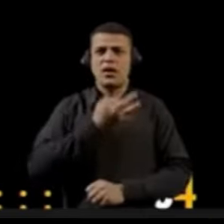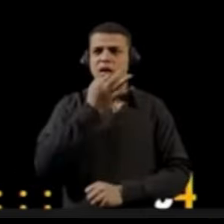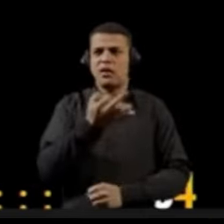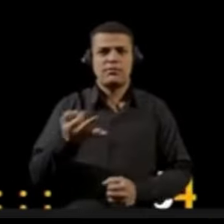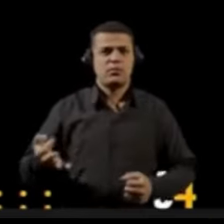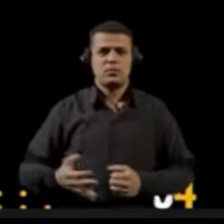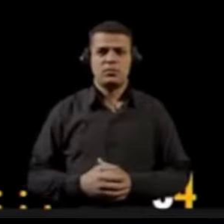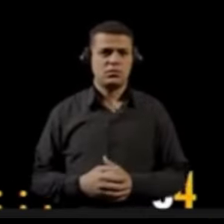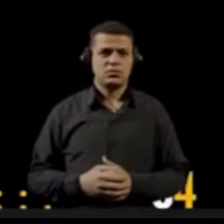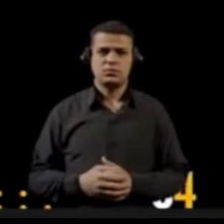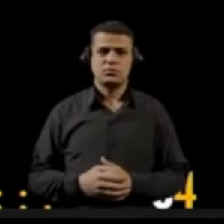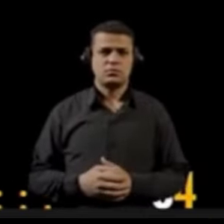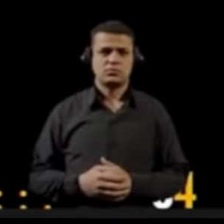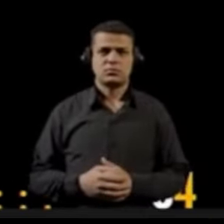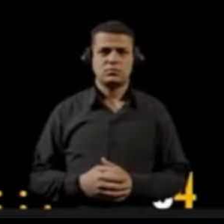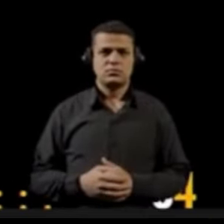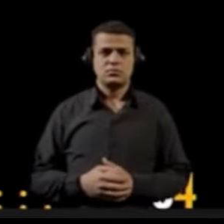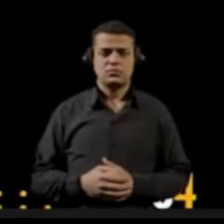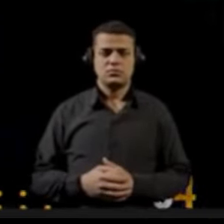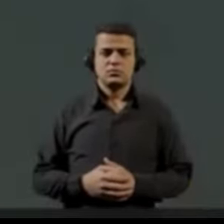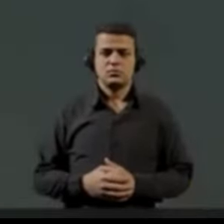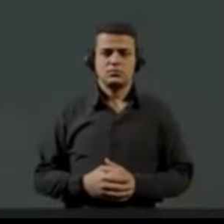absurdo.